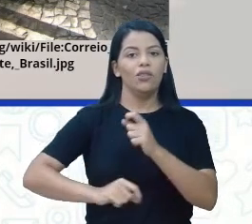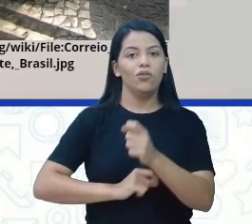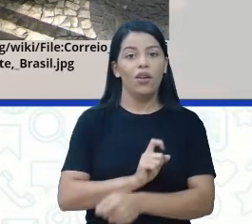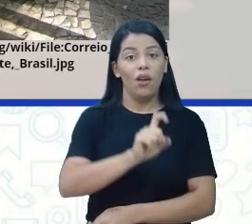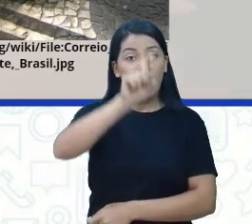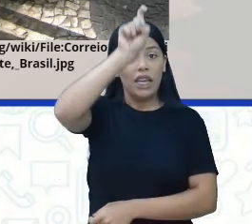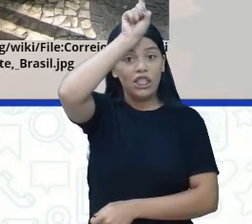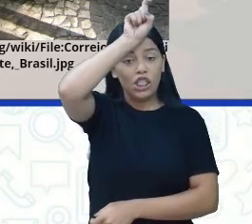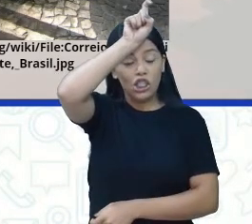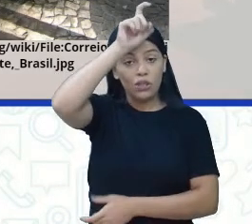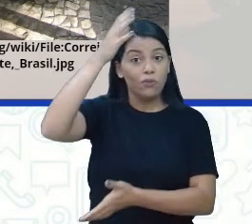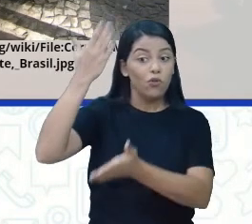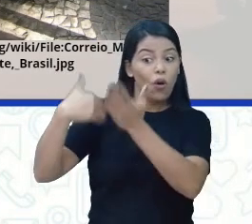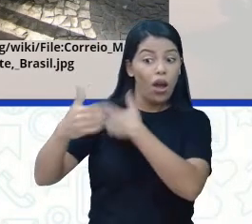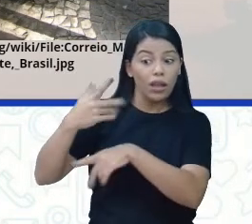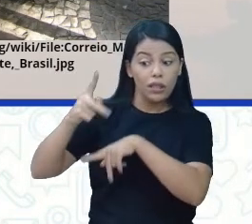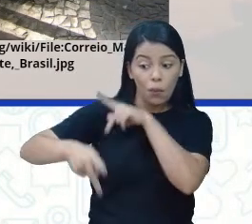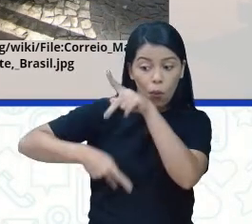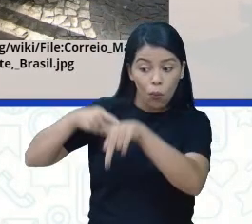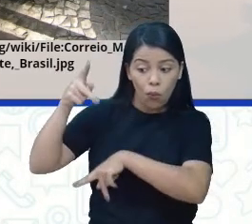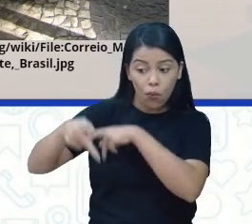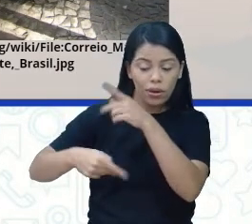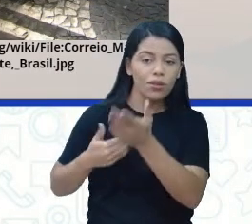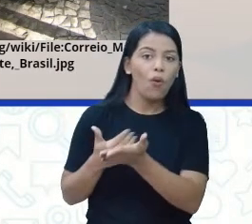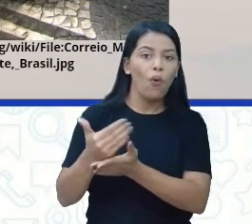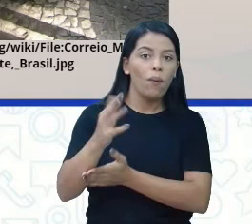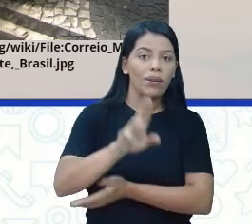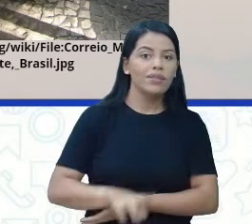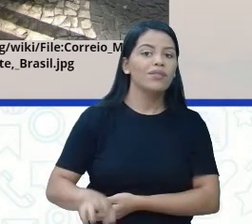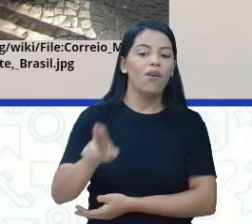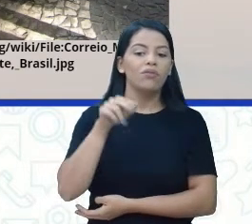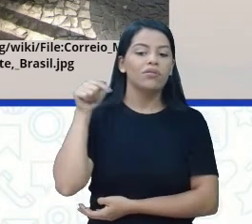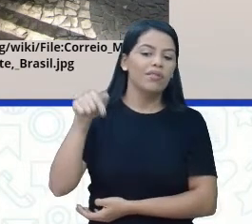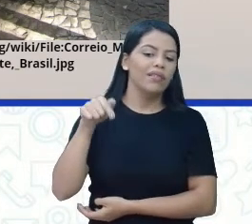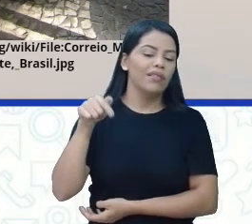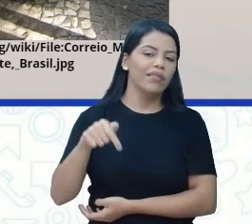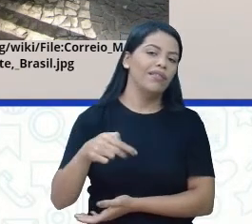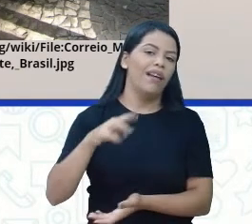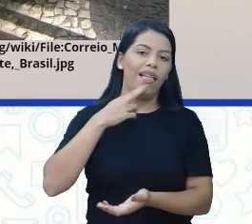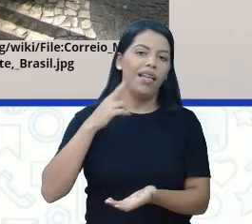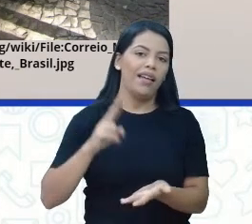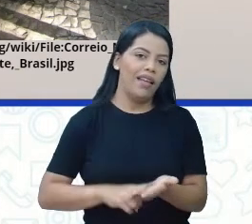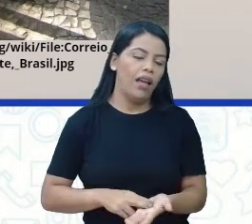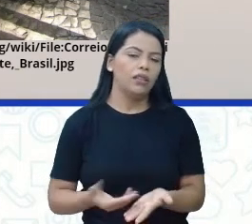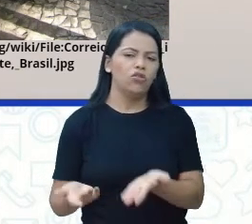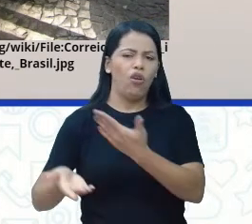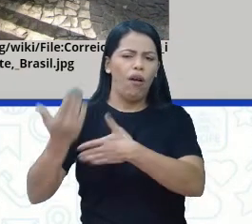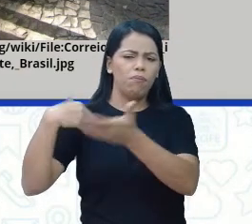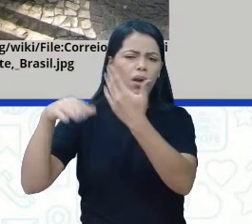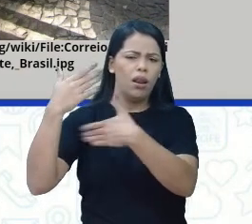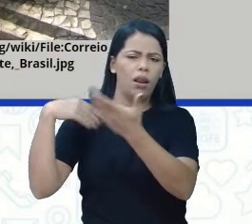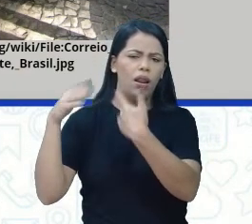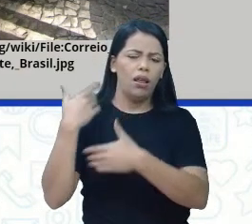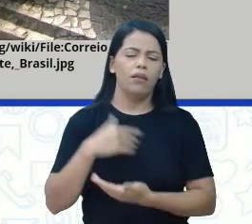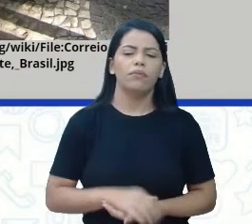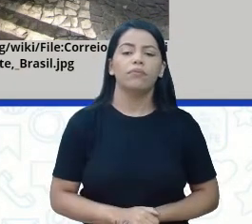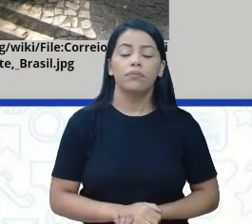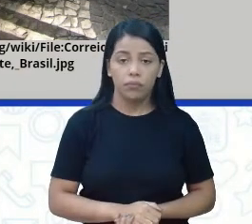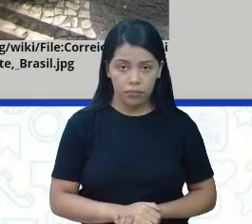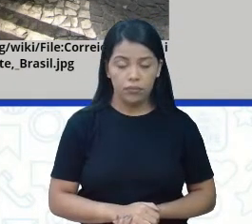tinham sido, professor, os primeiros a utilizar esse meio de transmissão, como já vem ó, lá de trás, nesse